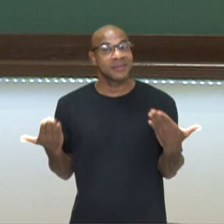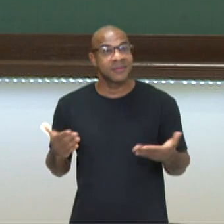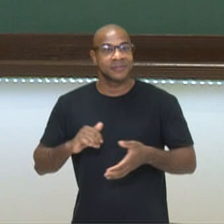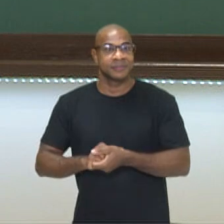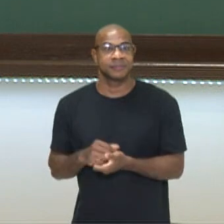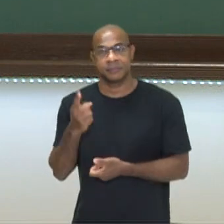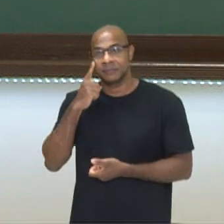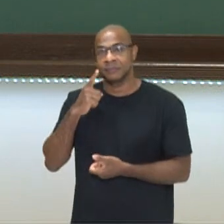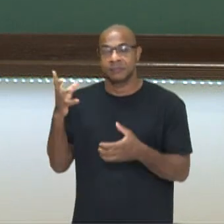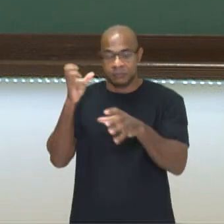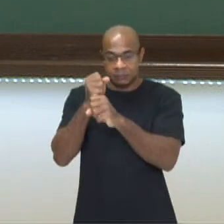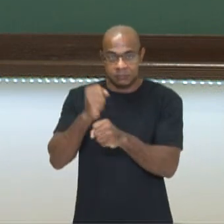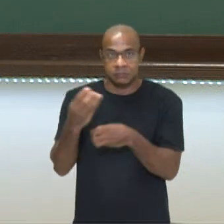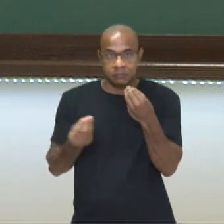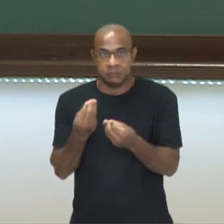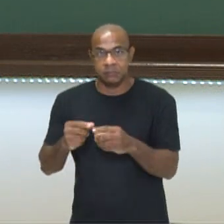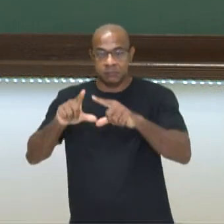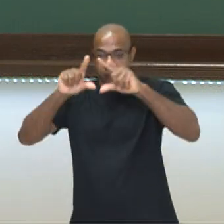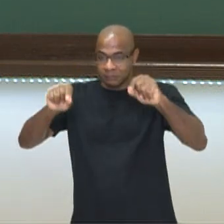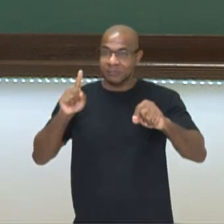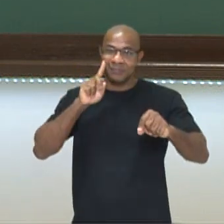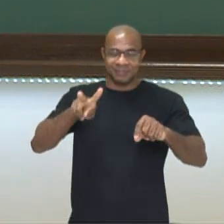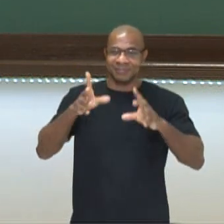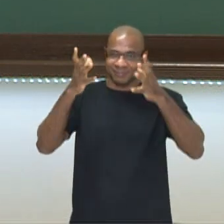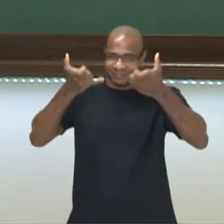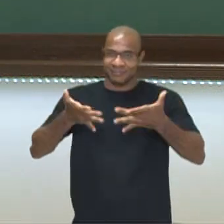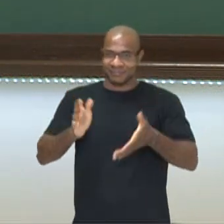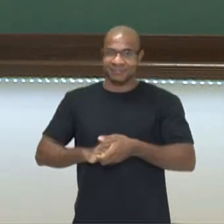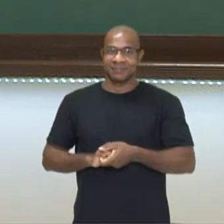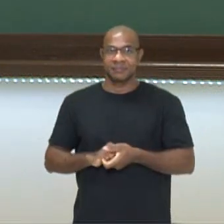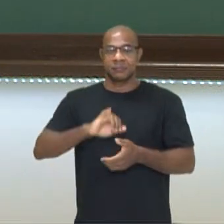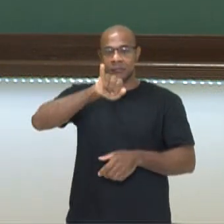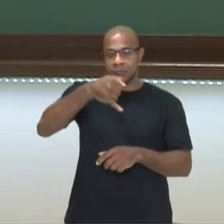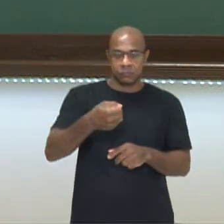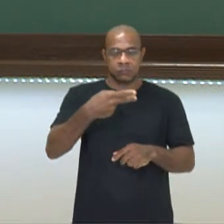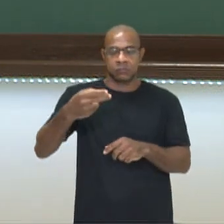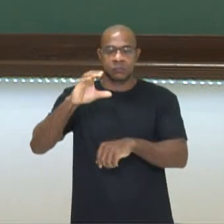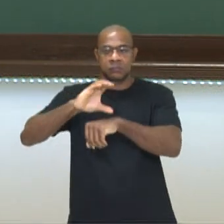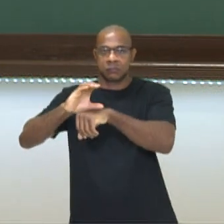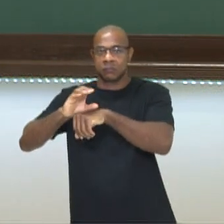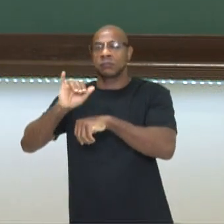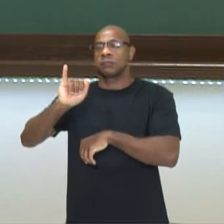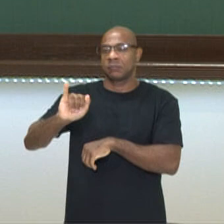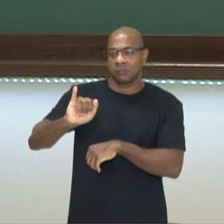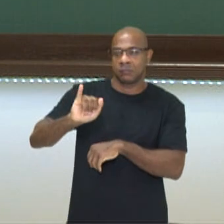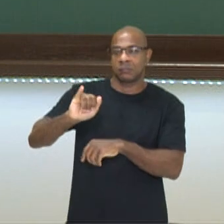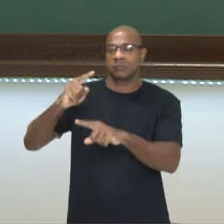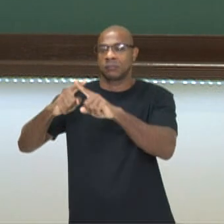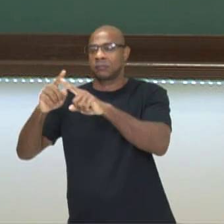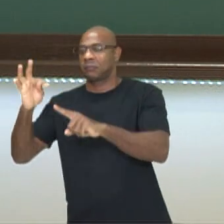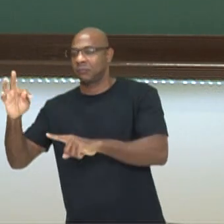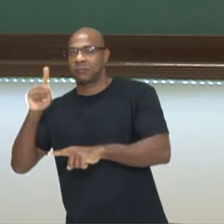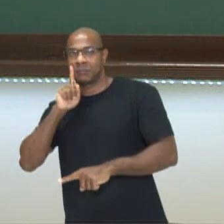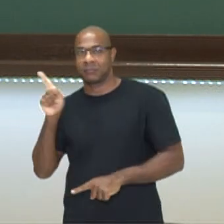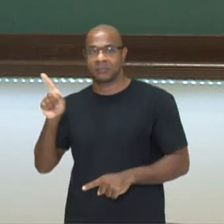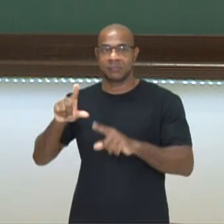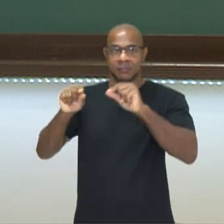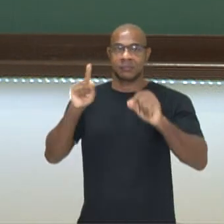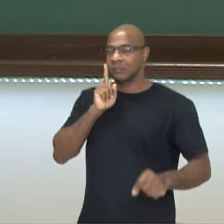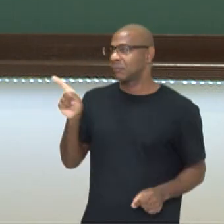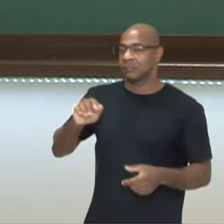Então, pessoal, nós vamos fazer o cálculo usando aquela fórmula que você já conhece. Juro é igual a capital vezes taxa vezes tempo. Então, dá uma olhada lá comigo,